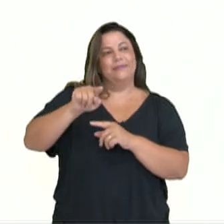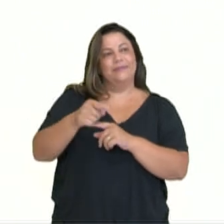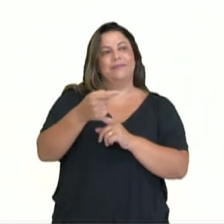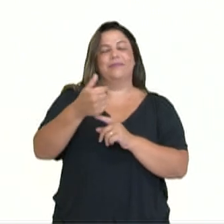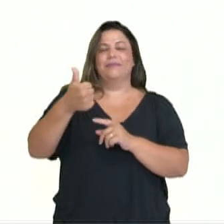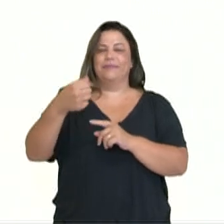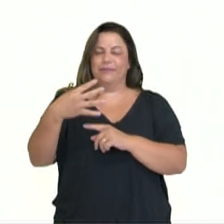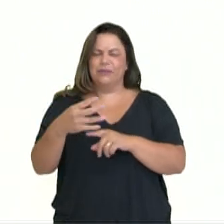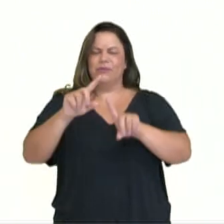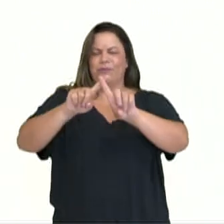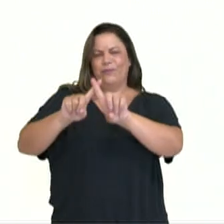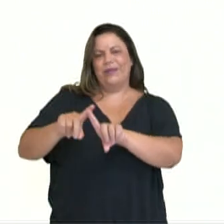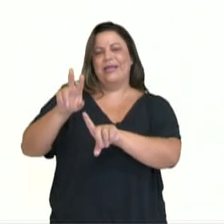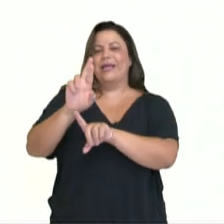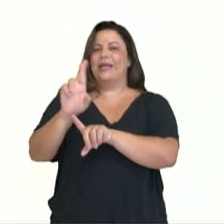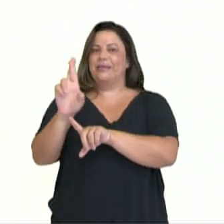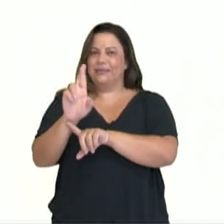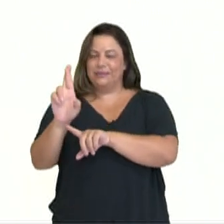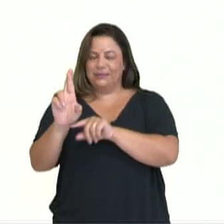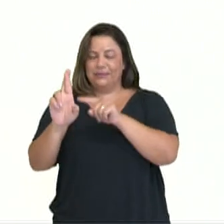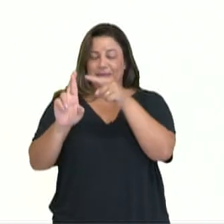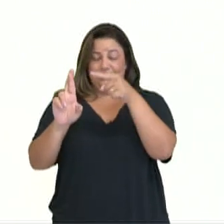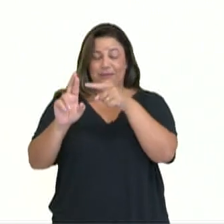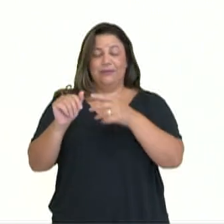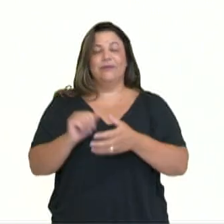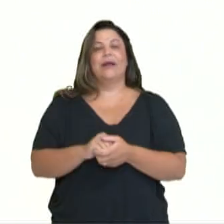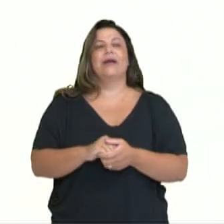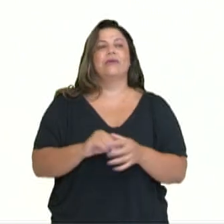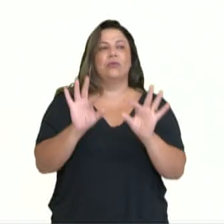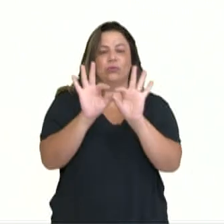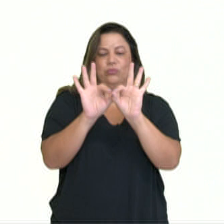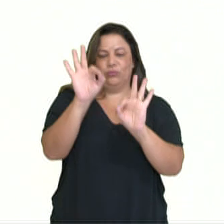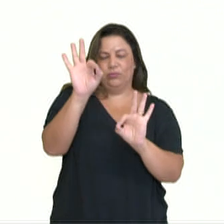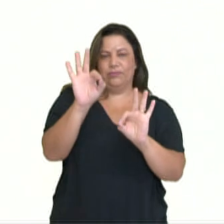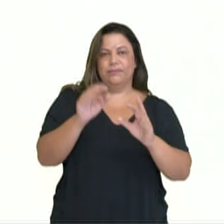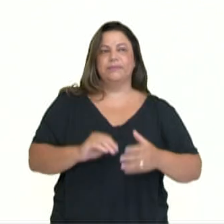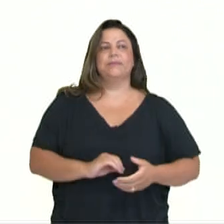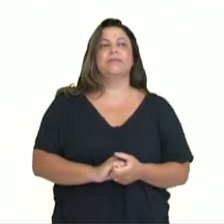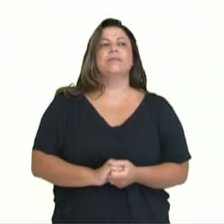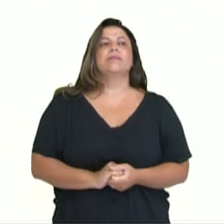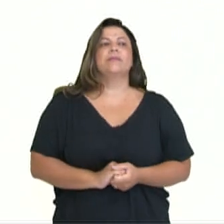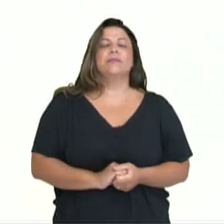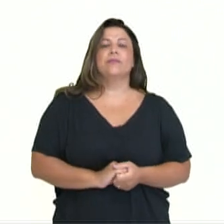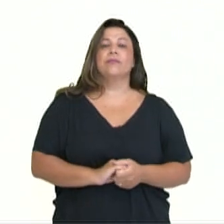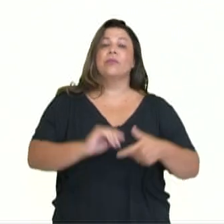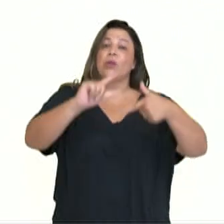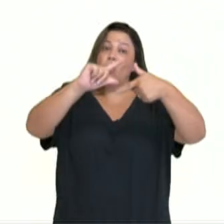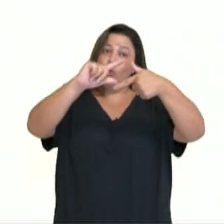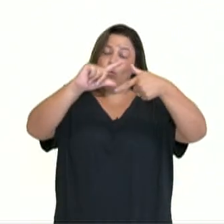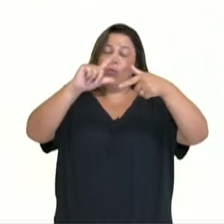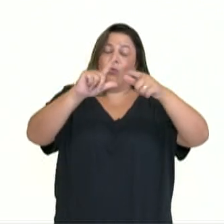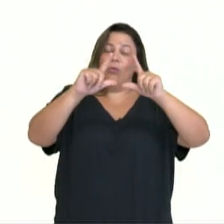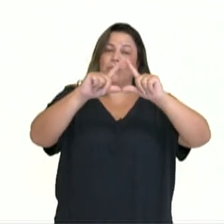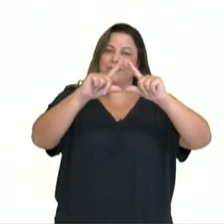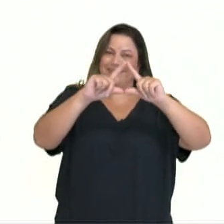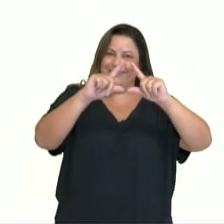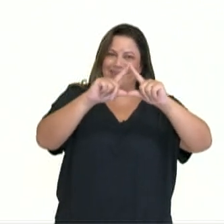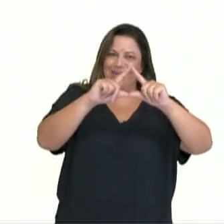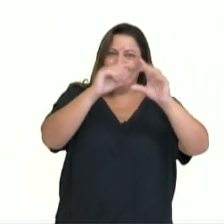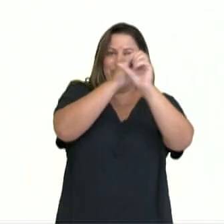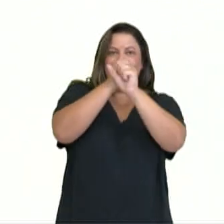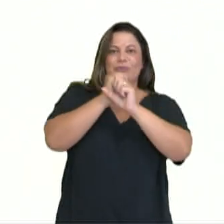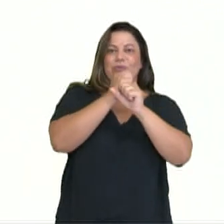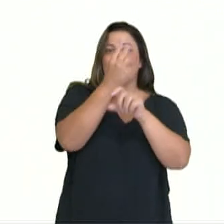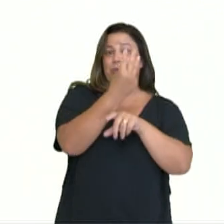do raio, que é a distância do centro até a borda do círculo. Tá? O perímetro do triângulo é a soma dos 3 lados. E do